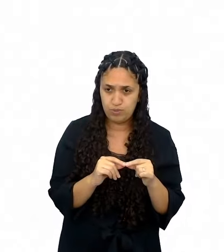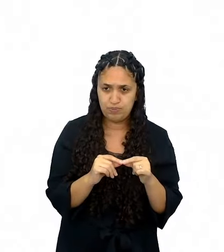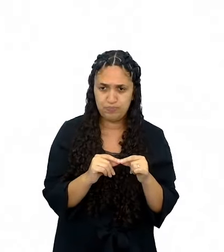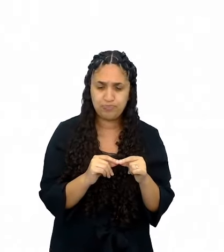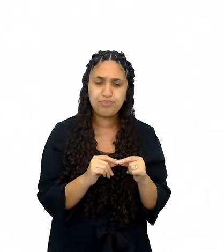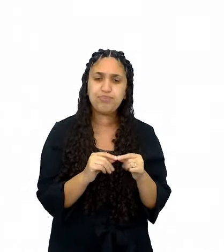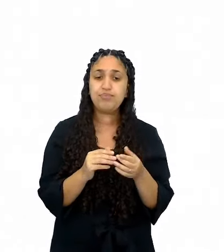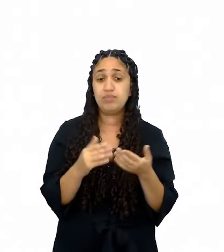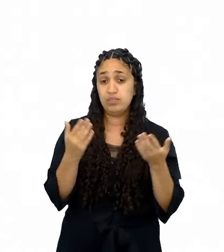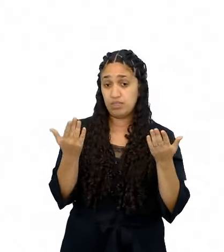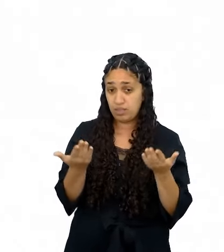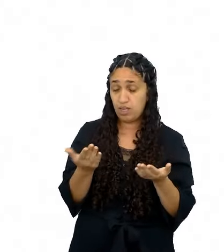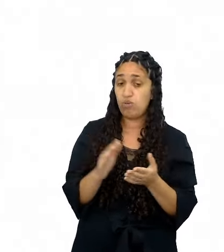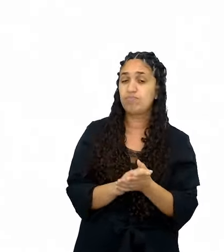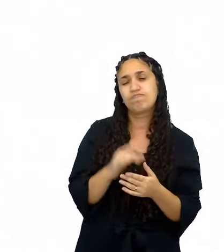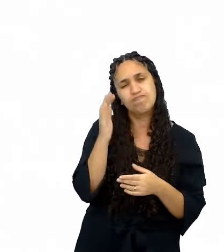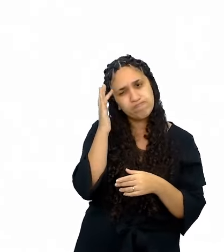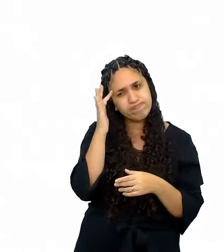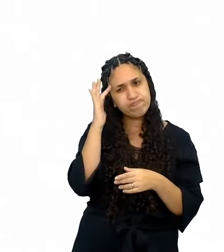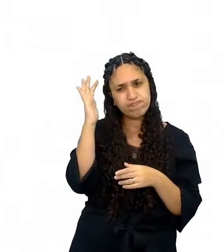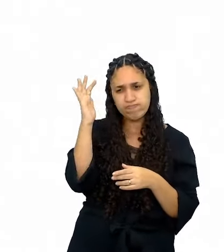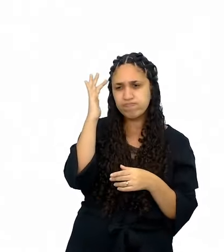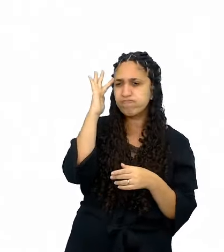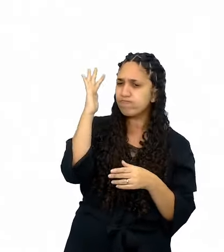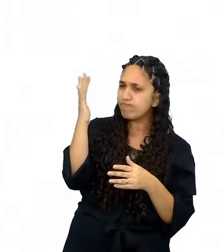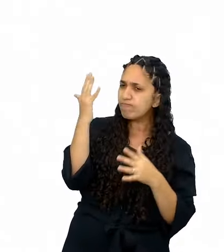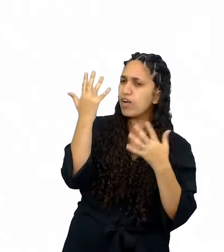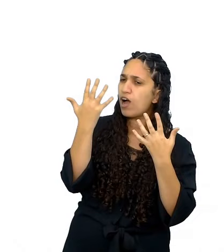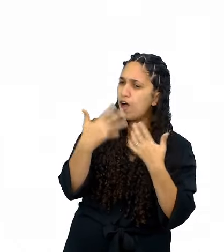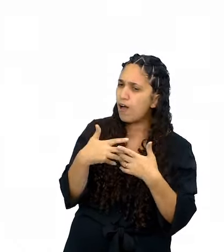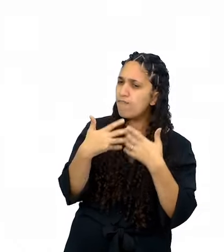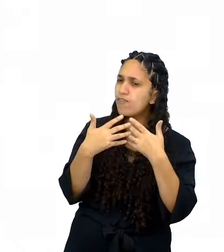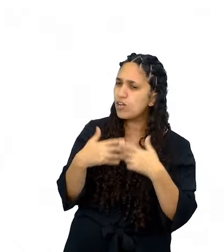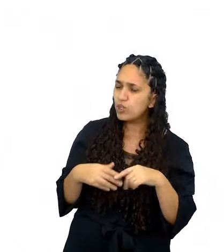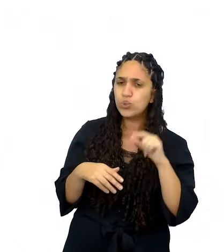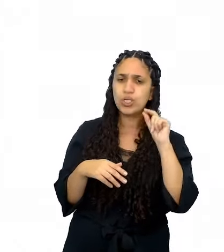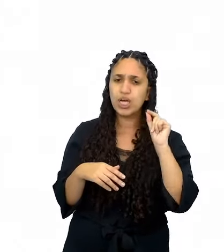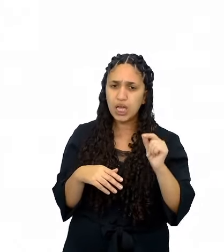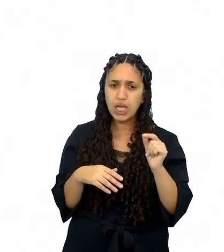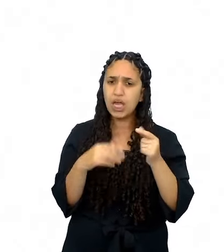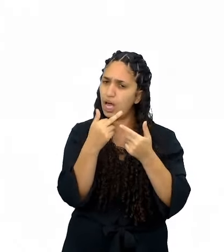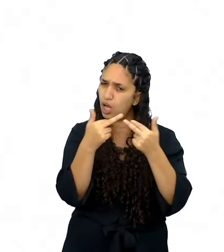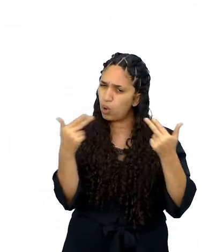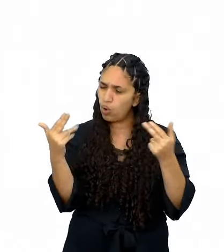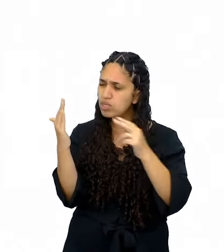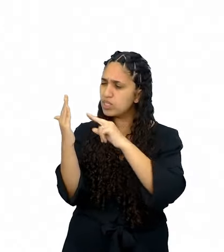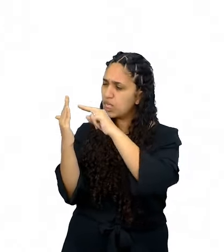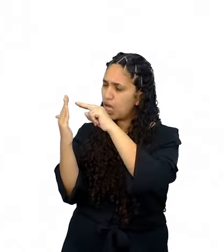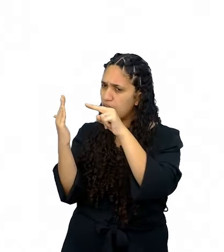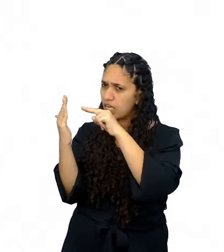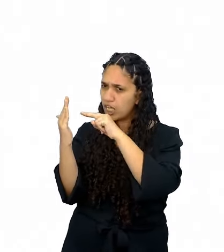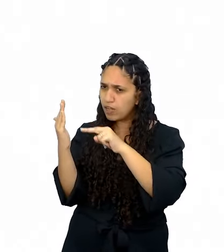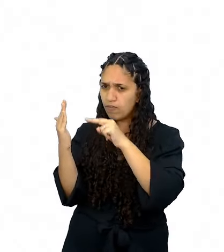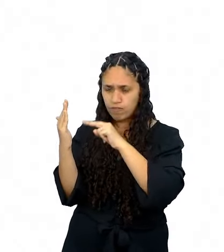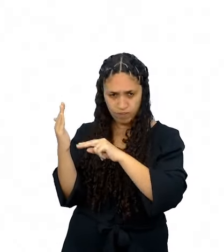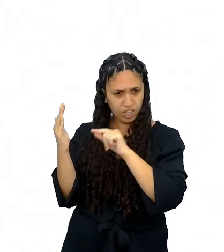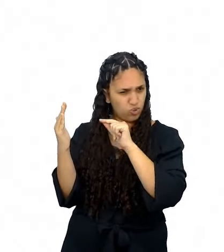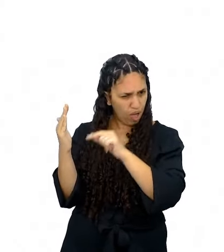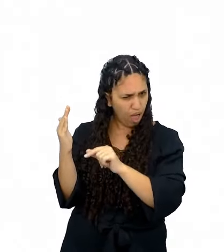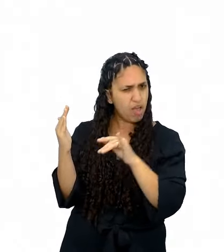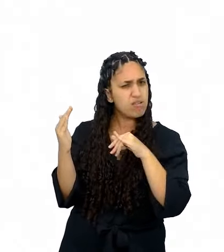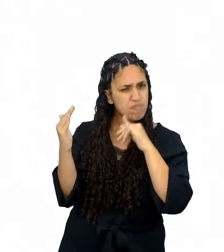grifado era o mais relevante daquela parte do texto. Observem que depois de ler e grifar o texto